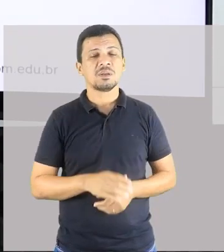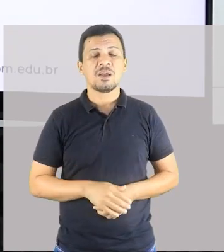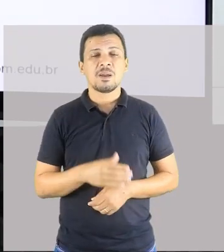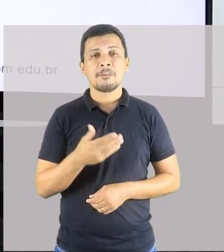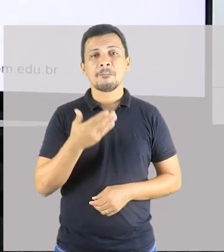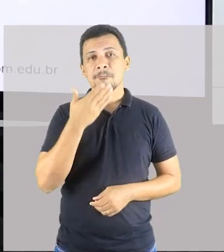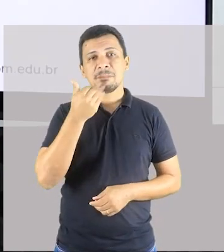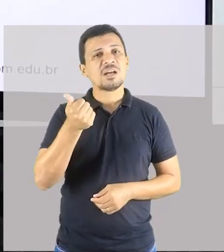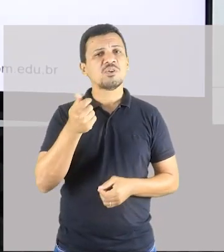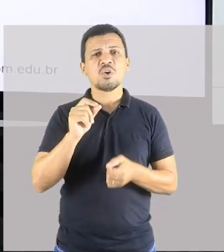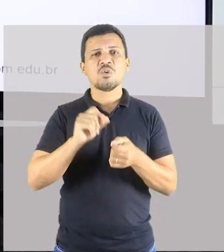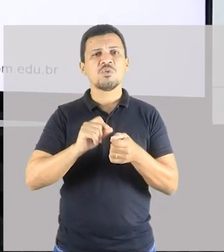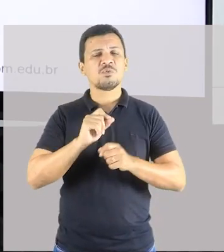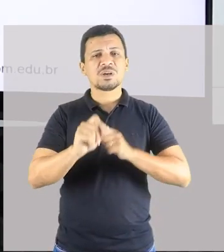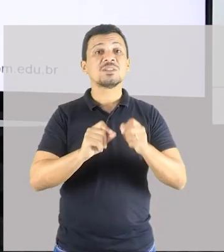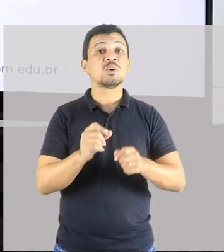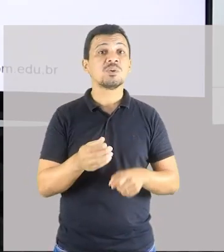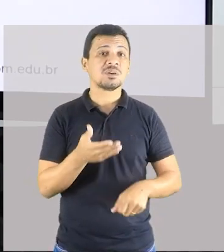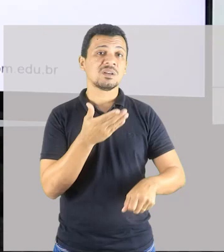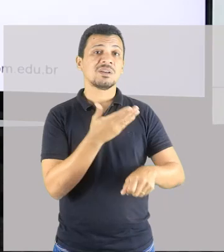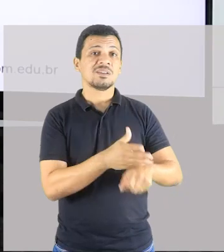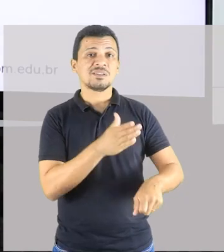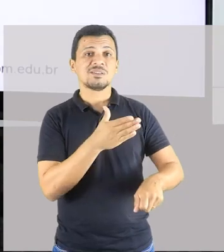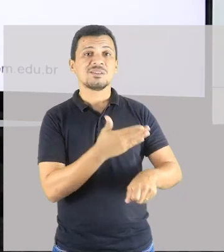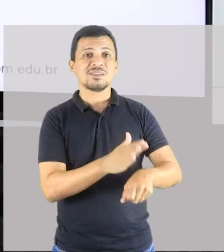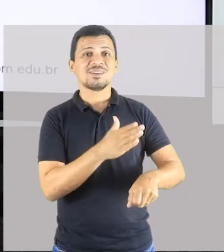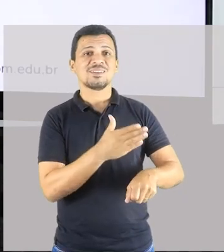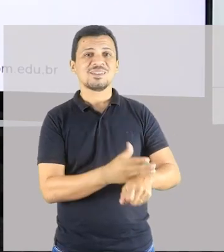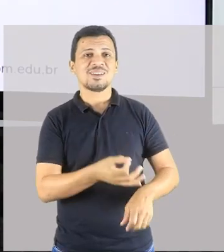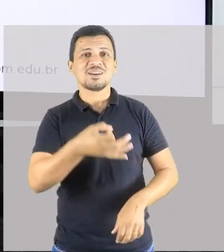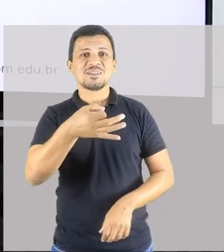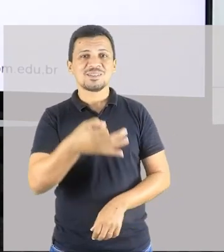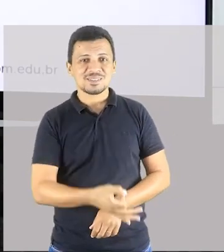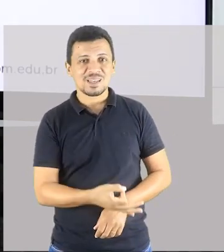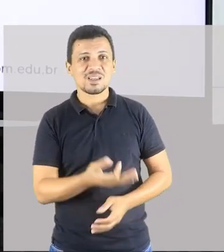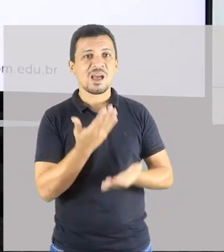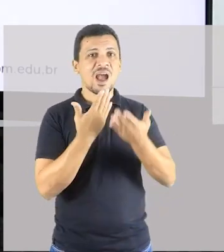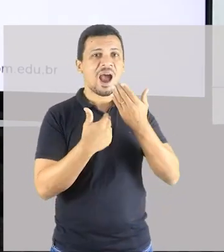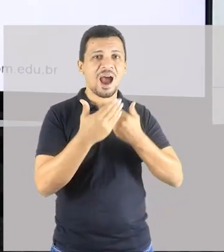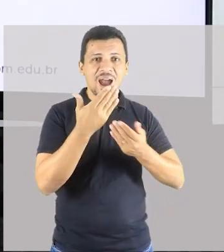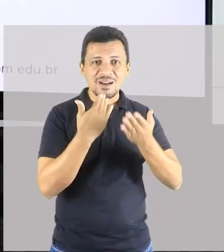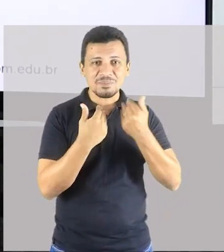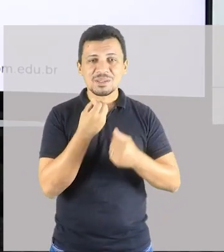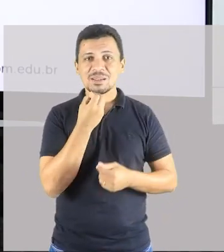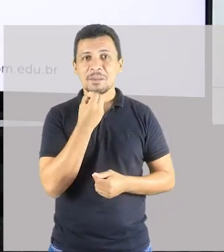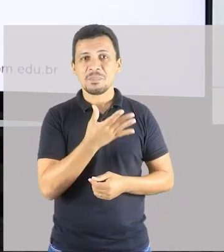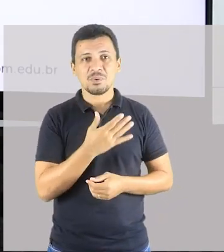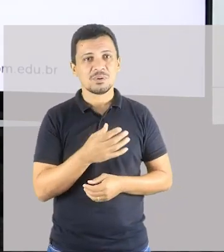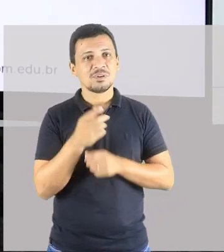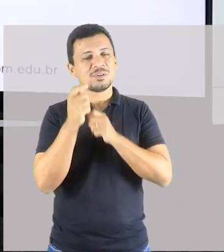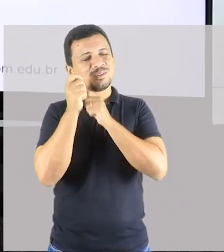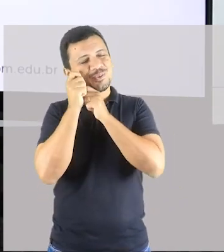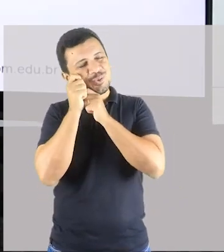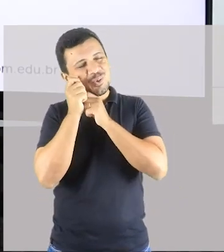coisa que se faz é treinar da forma correta, se alimentar bem, melhorar seu